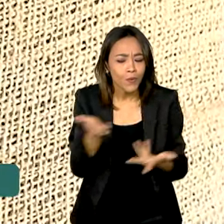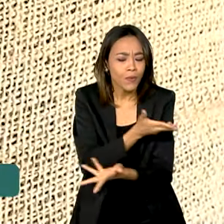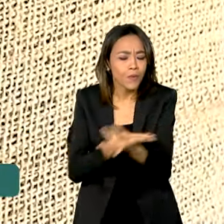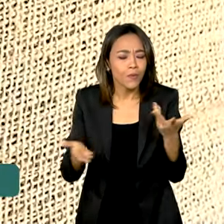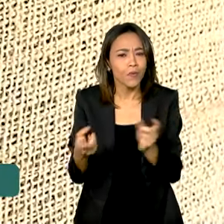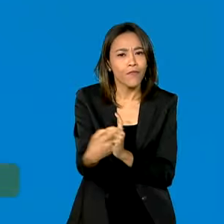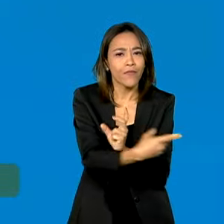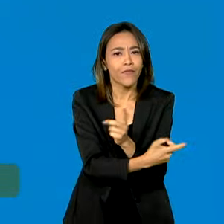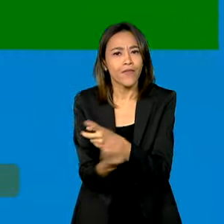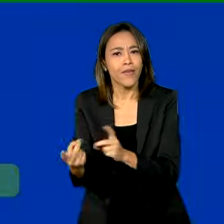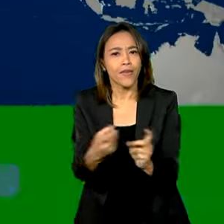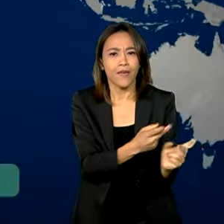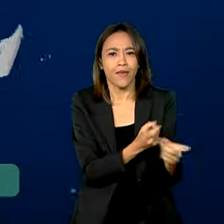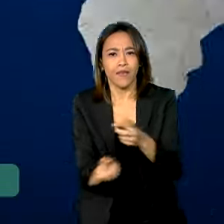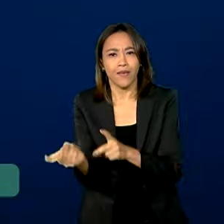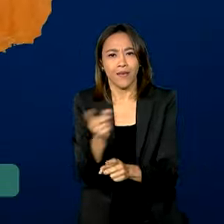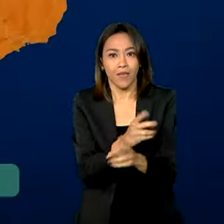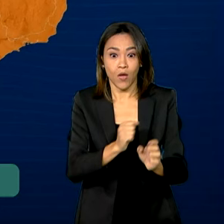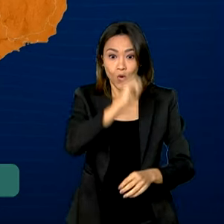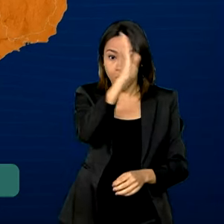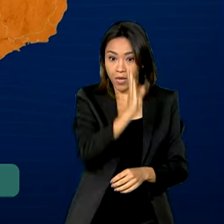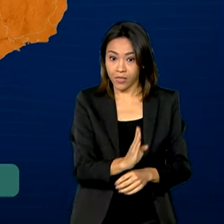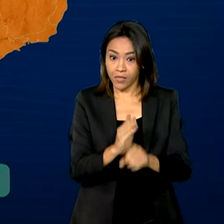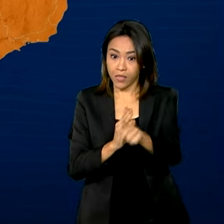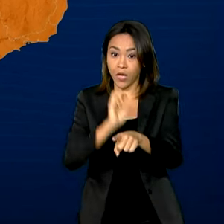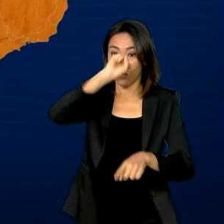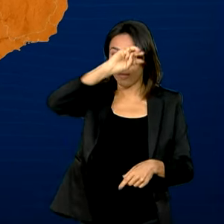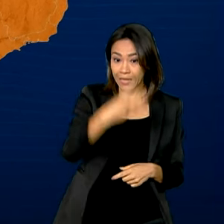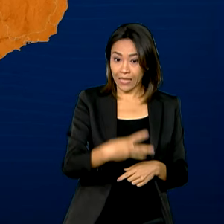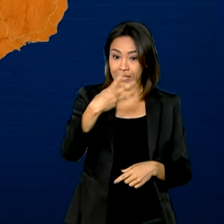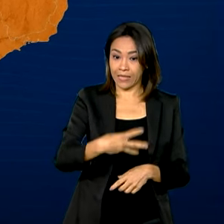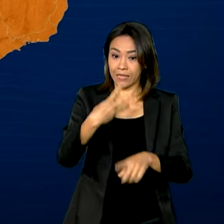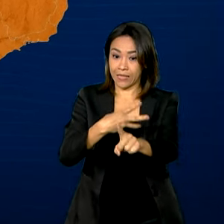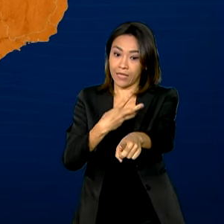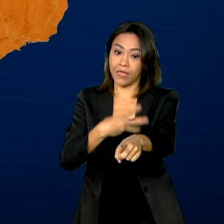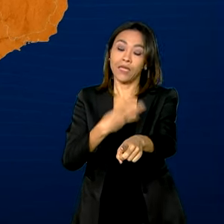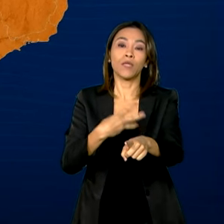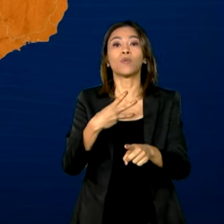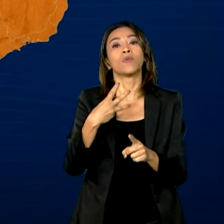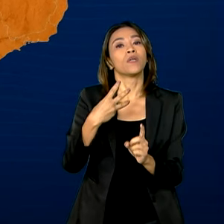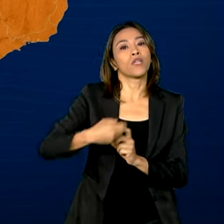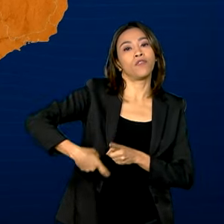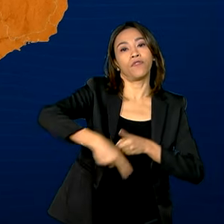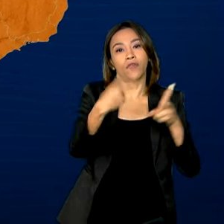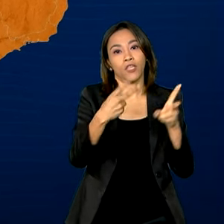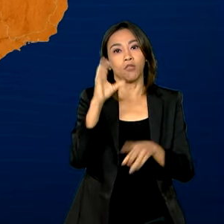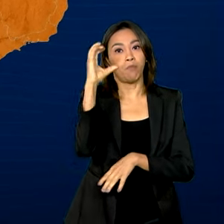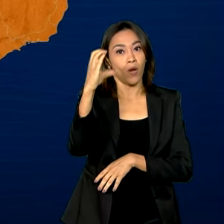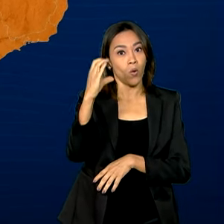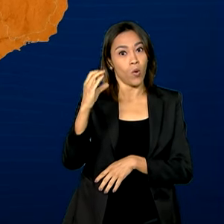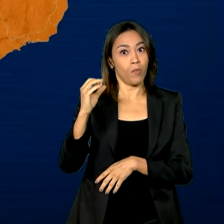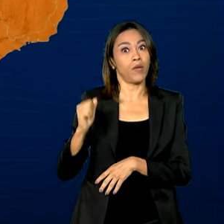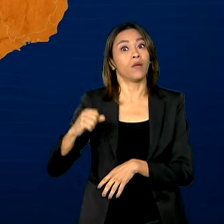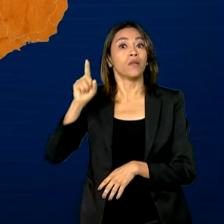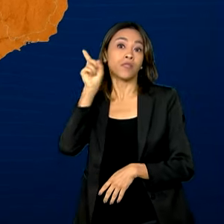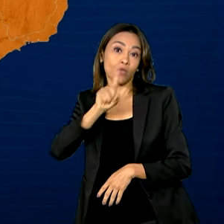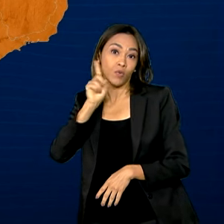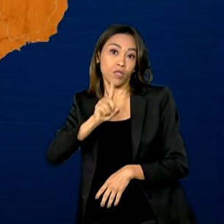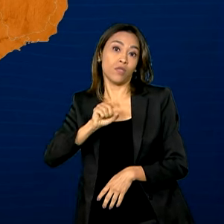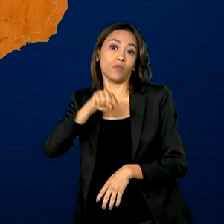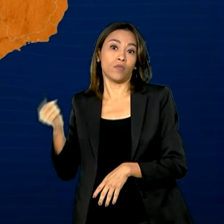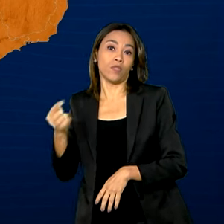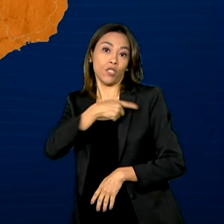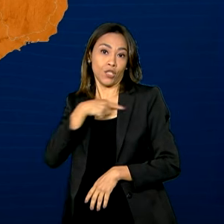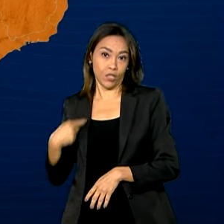e comerciais. O Brasil é o terceiro maior fornecedor comercial da Colômbia, atrás apenas dos Estados Unidos e da